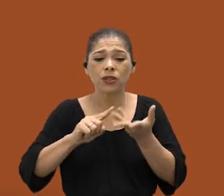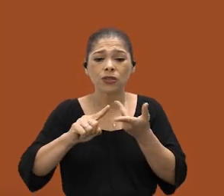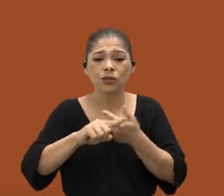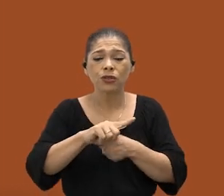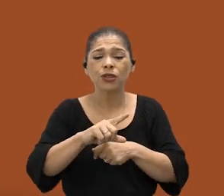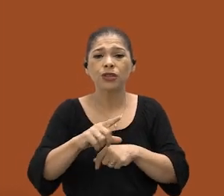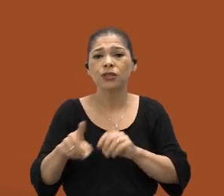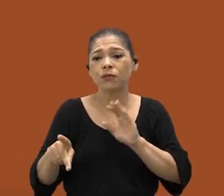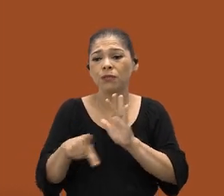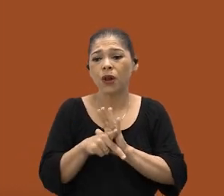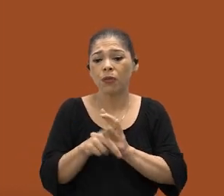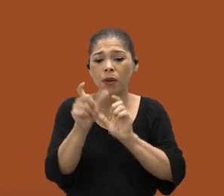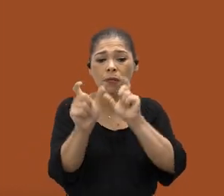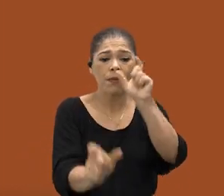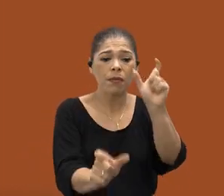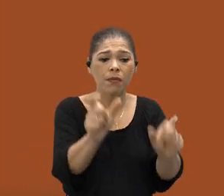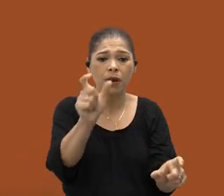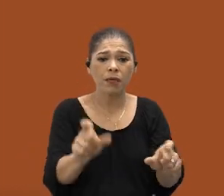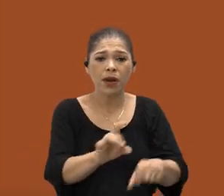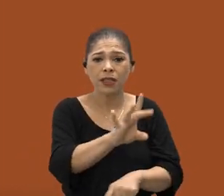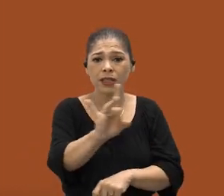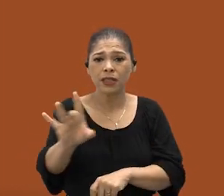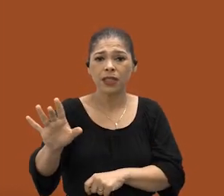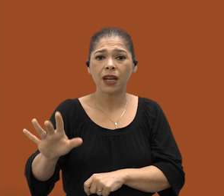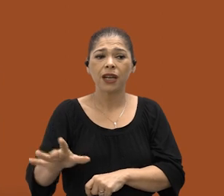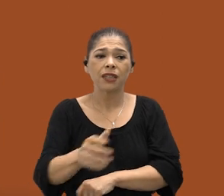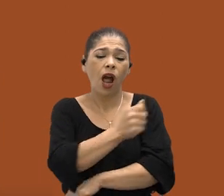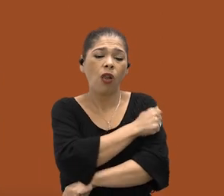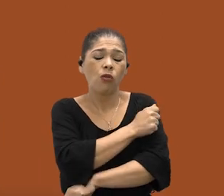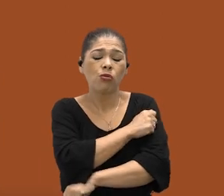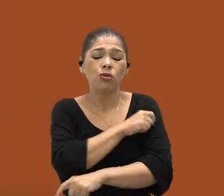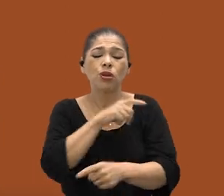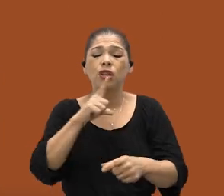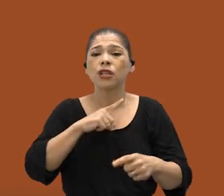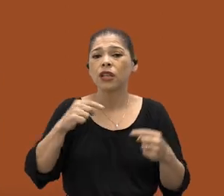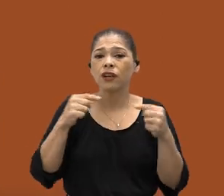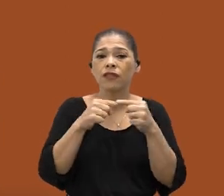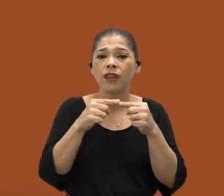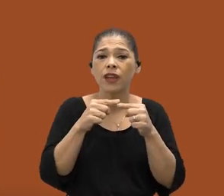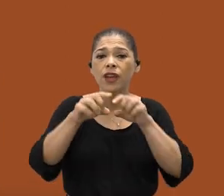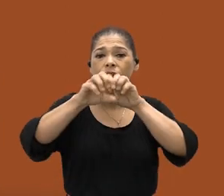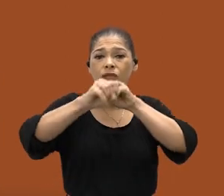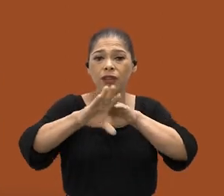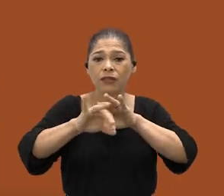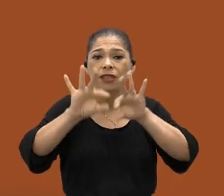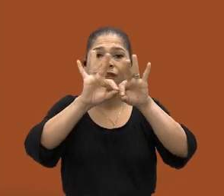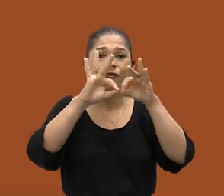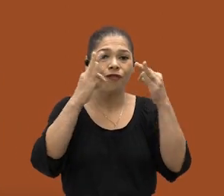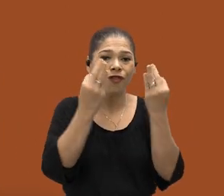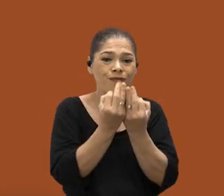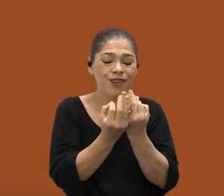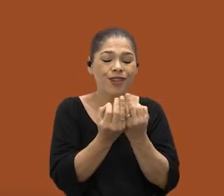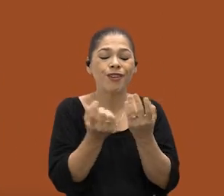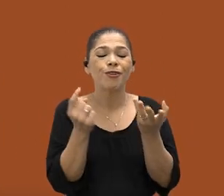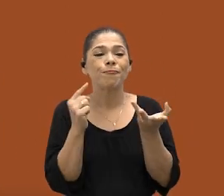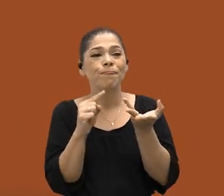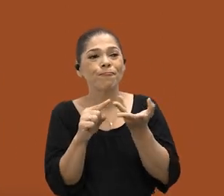com aspectos que são caros da subjetividade desses indivíduos aspectos que tem a ver com a educação familiar